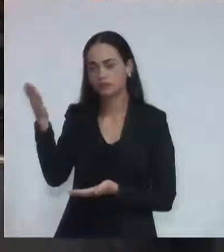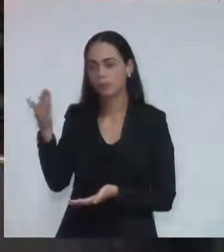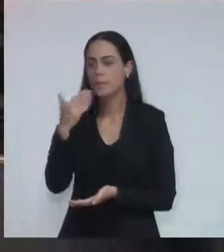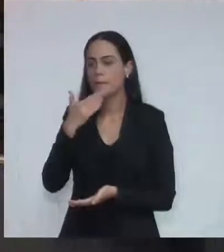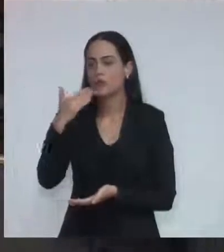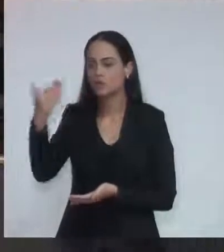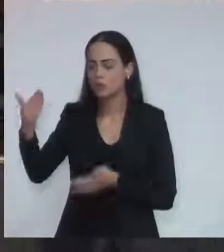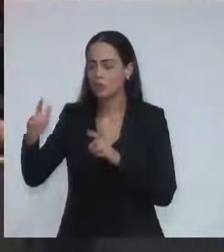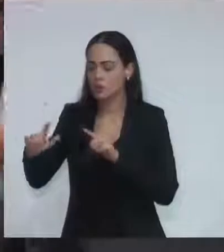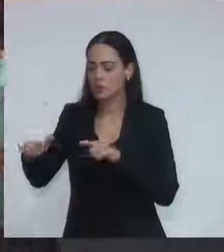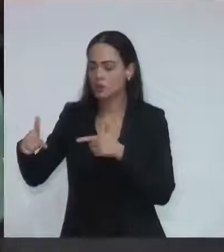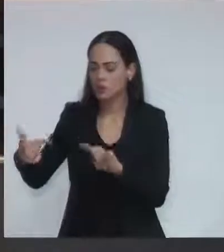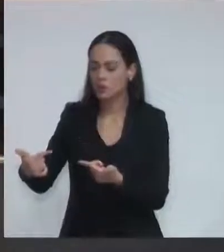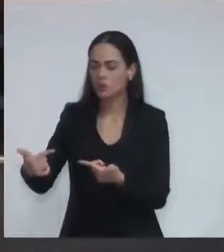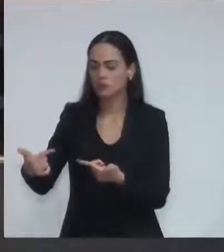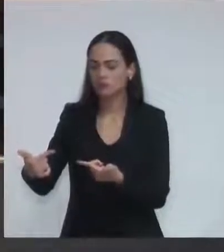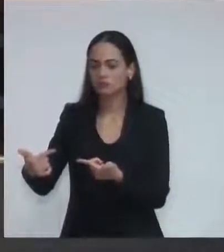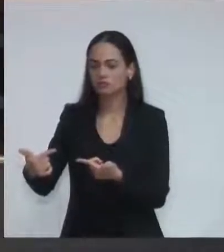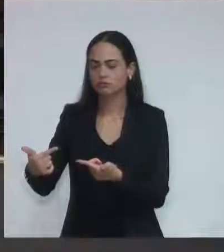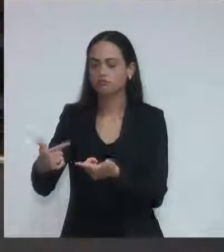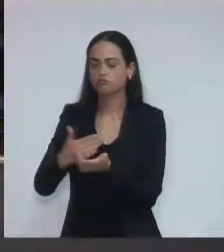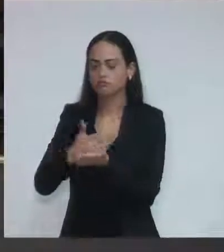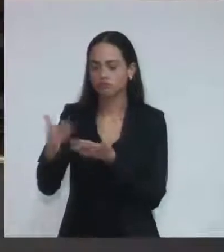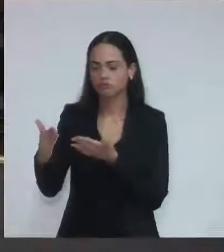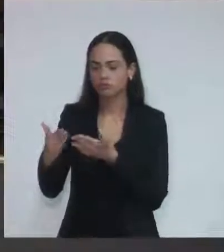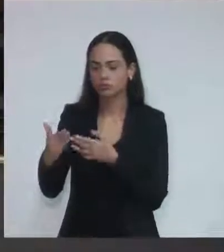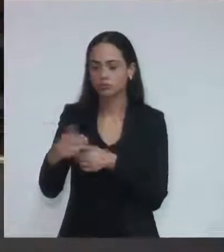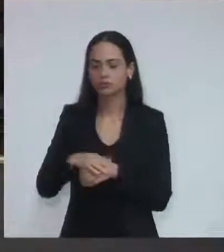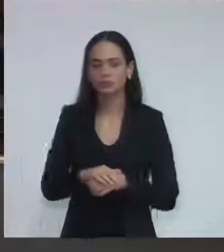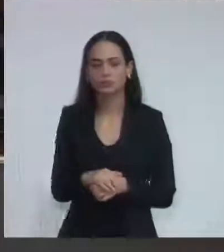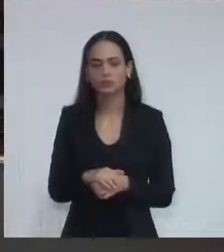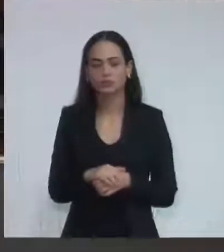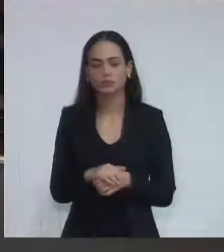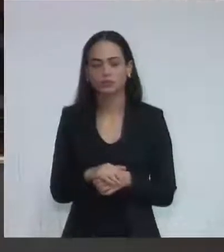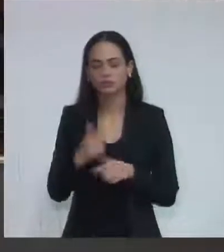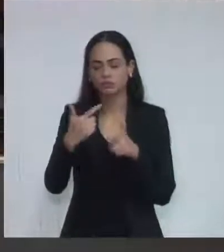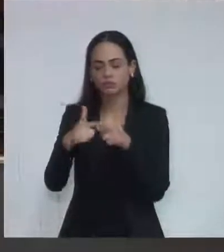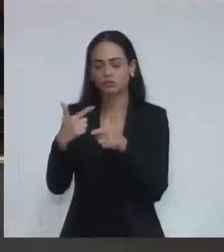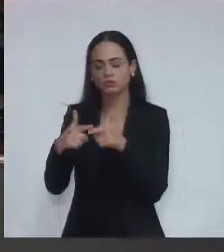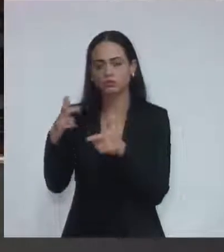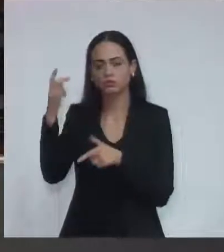devidas providências para evitarmos maiores transtornos.